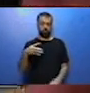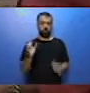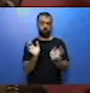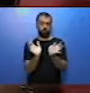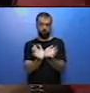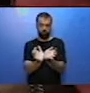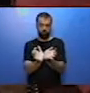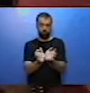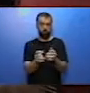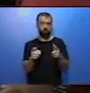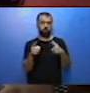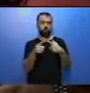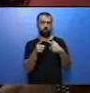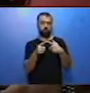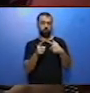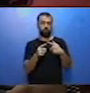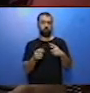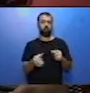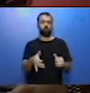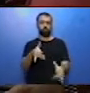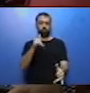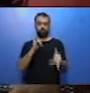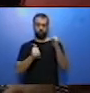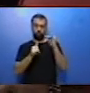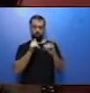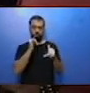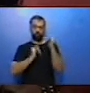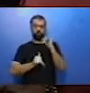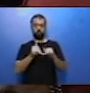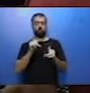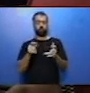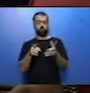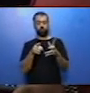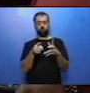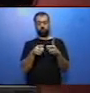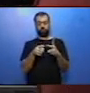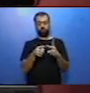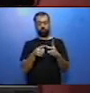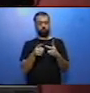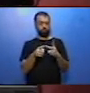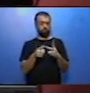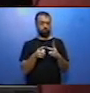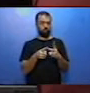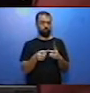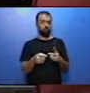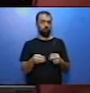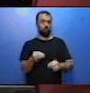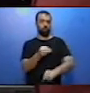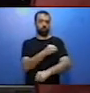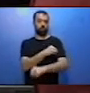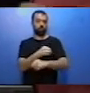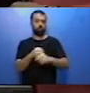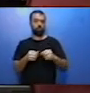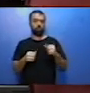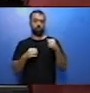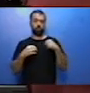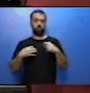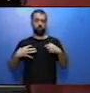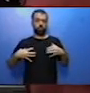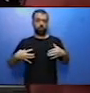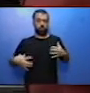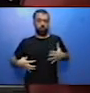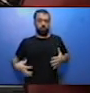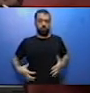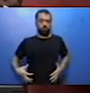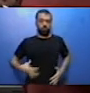os energéticos nos dão energia os construtores constrói e repara o que o